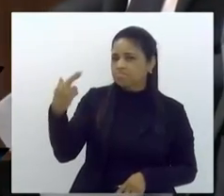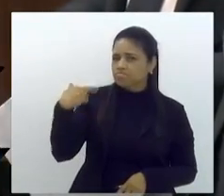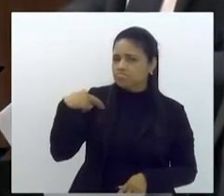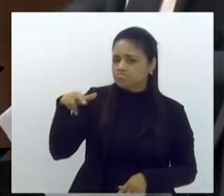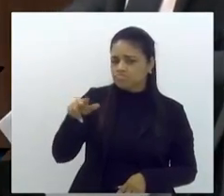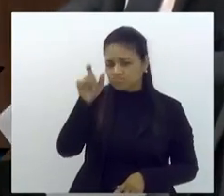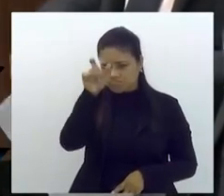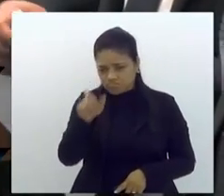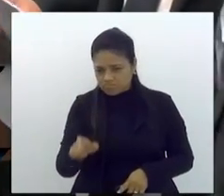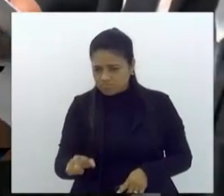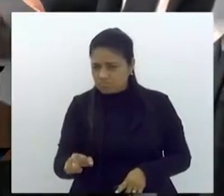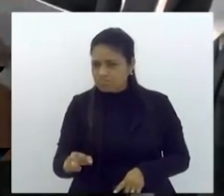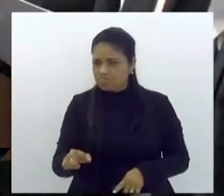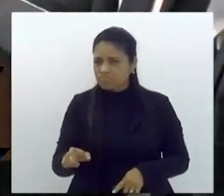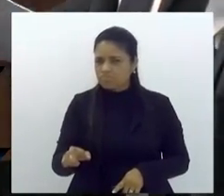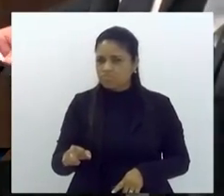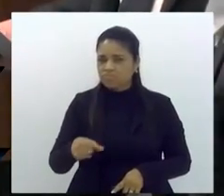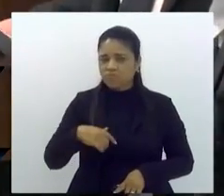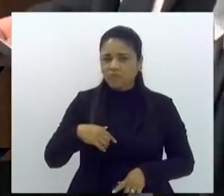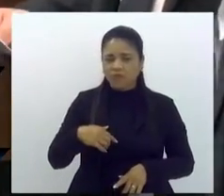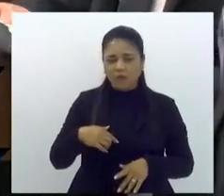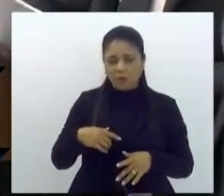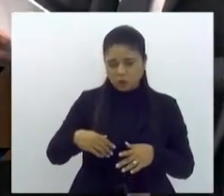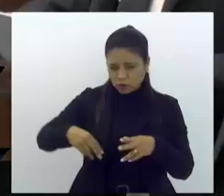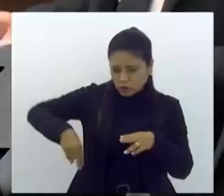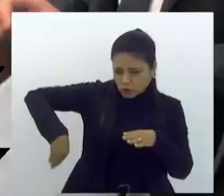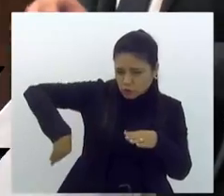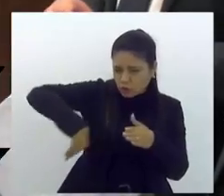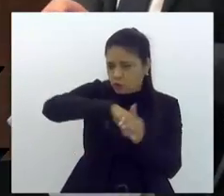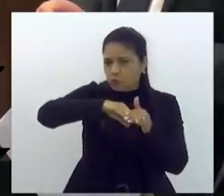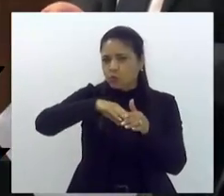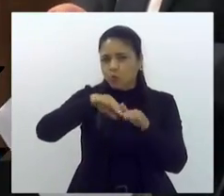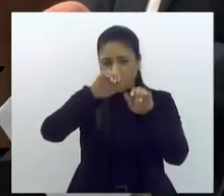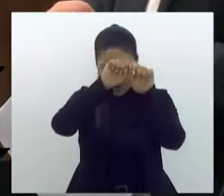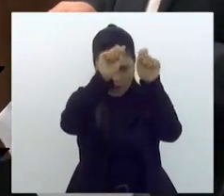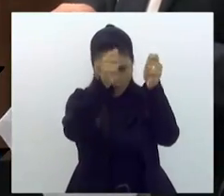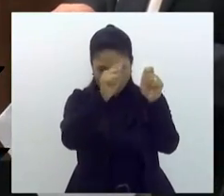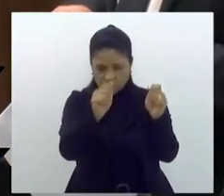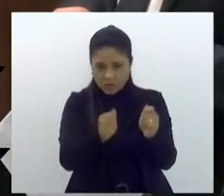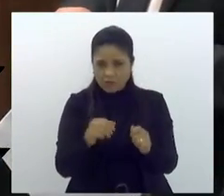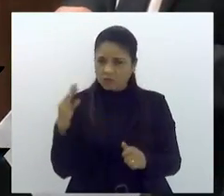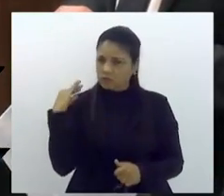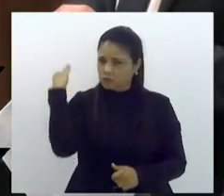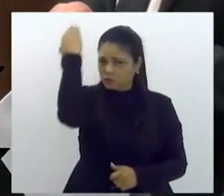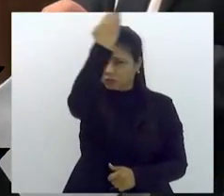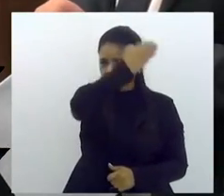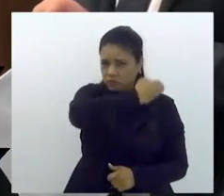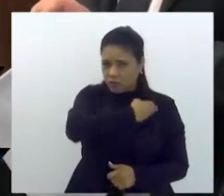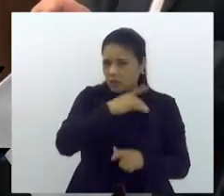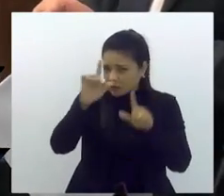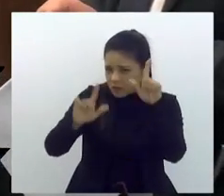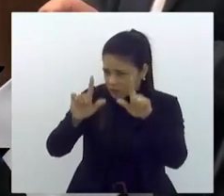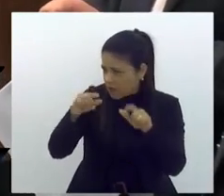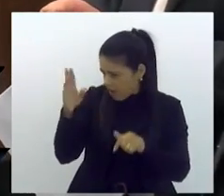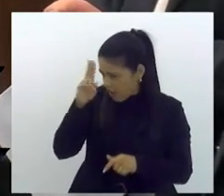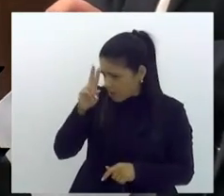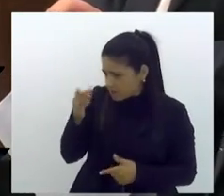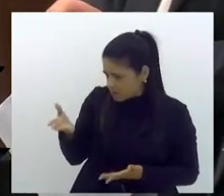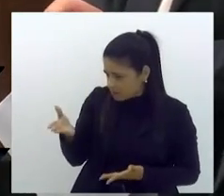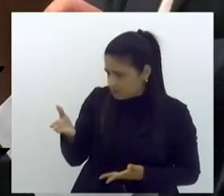intolerante um desses fanáticos chutando a imagem de Nossa Senhora na televisão você lembra